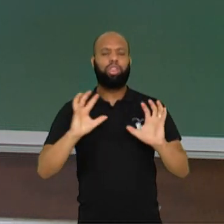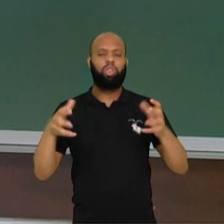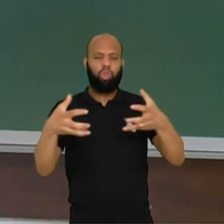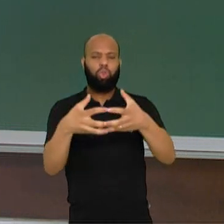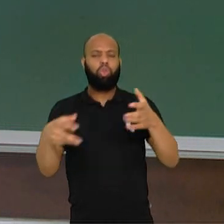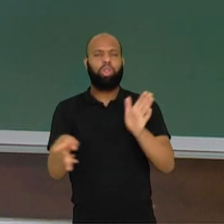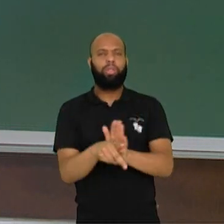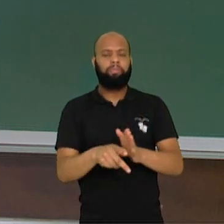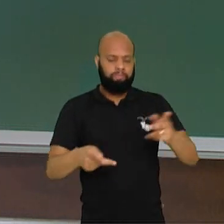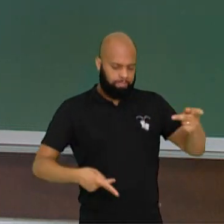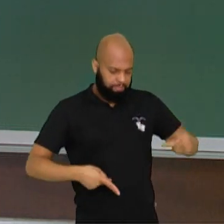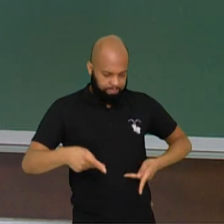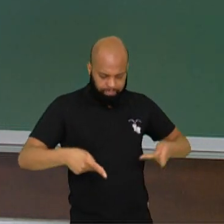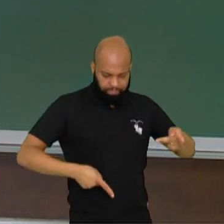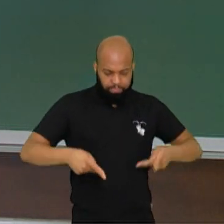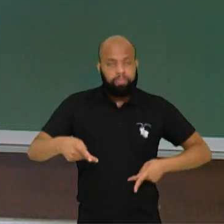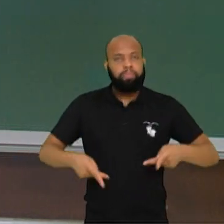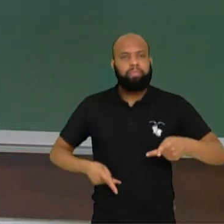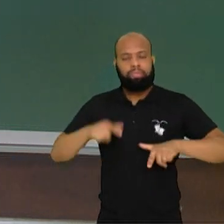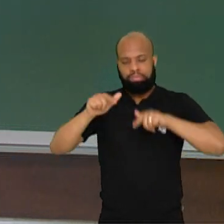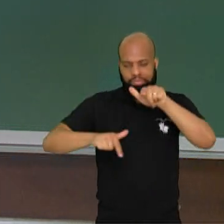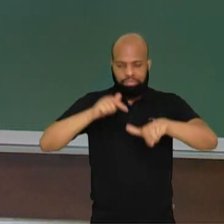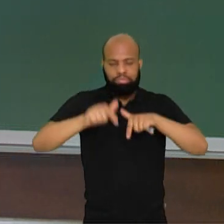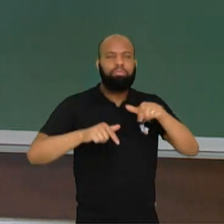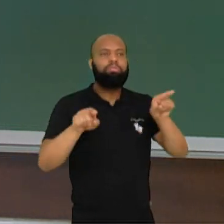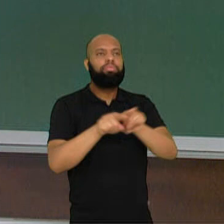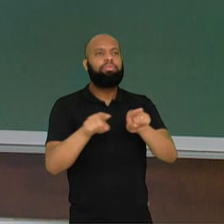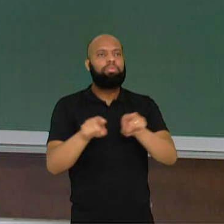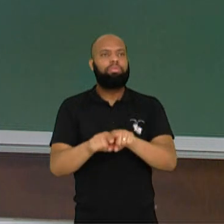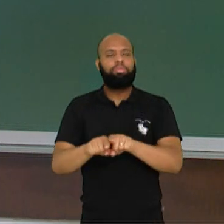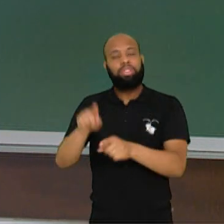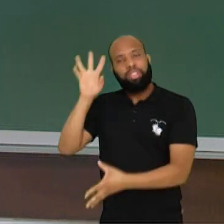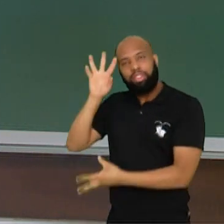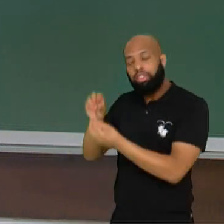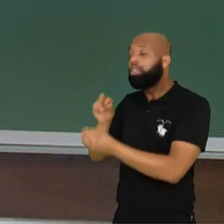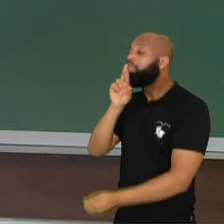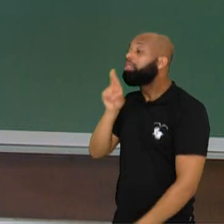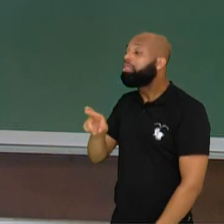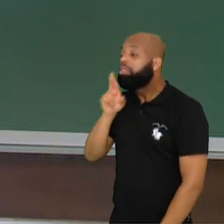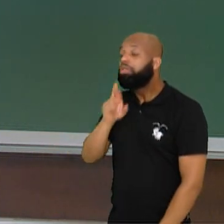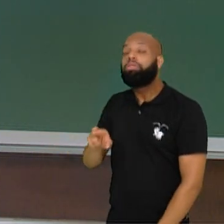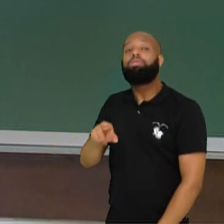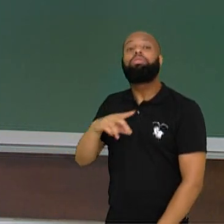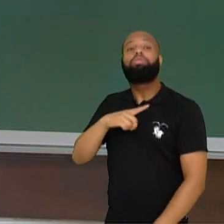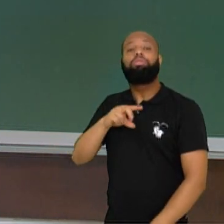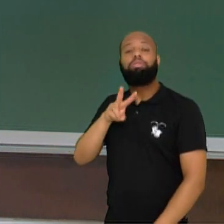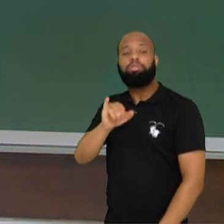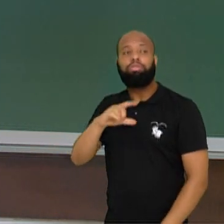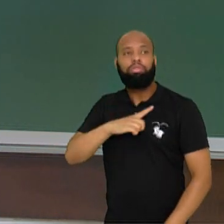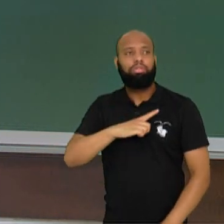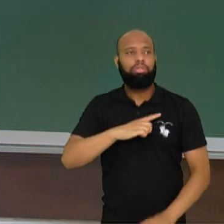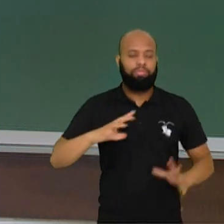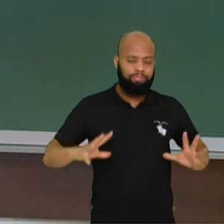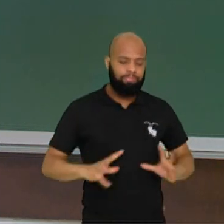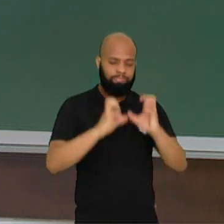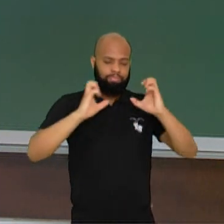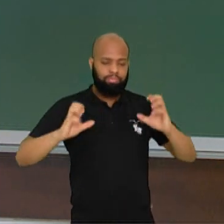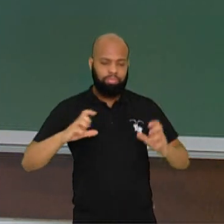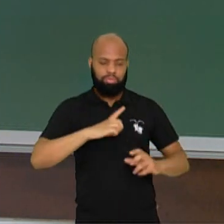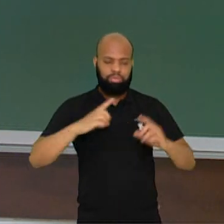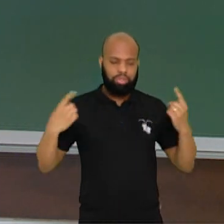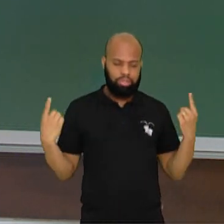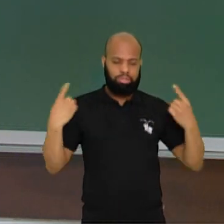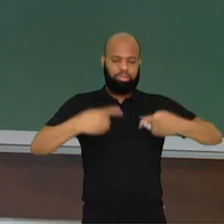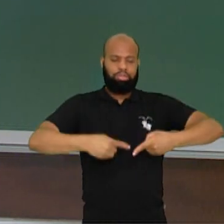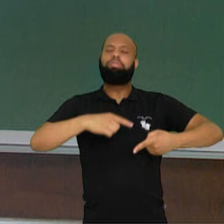os trabalhadores. E como síntese, o resultado esperado desse conflito, dessa luta